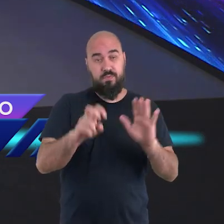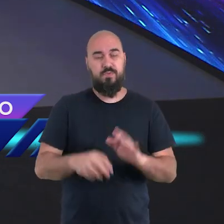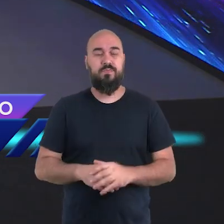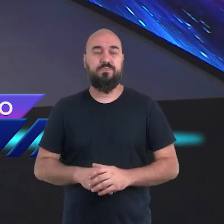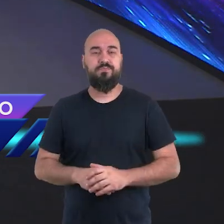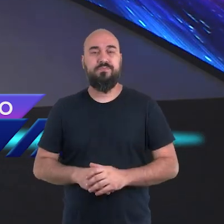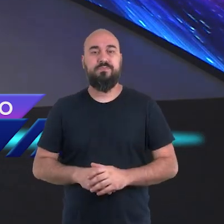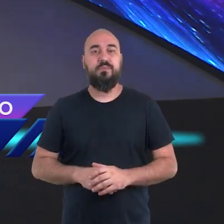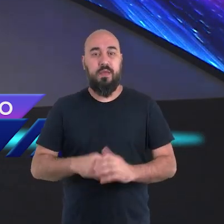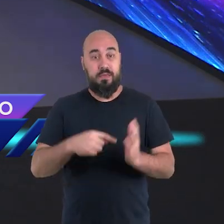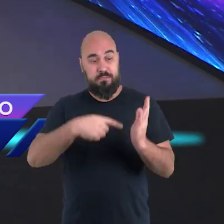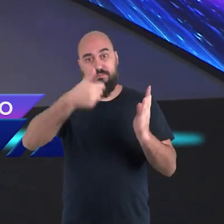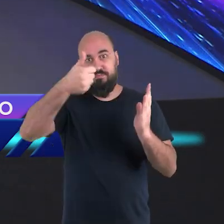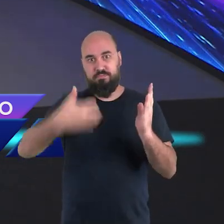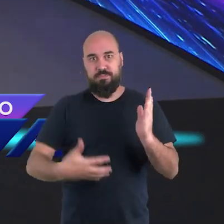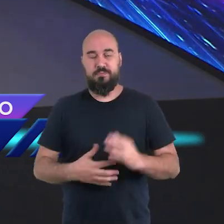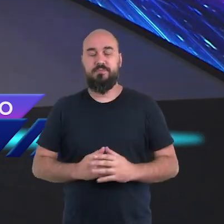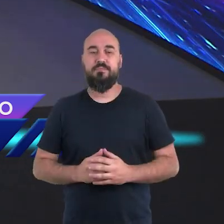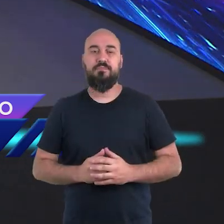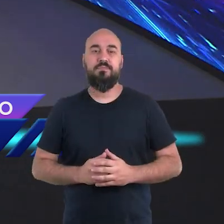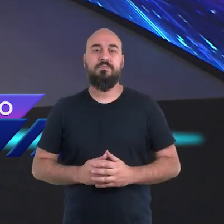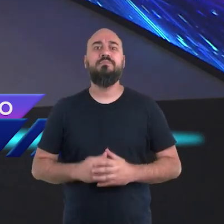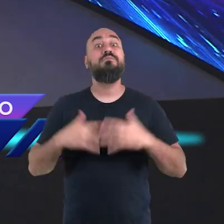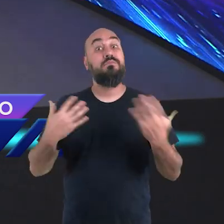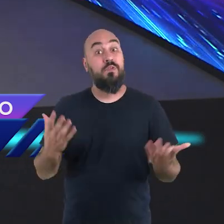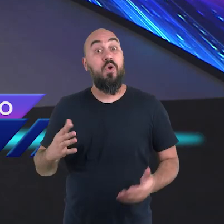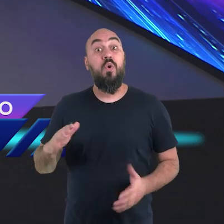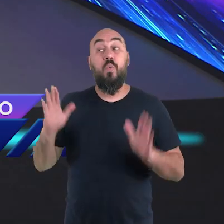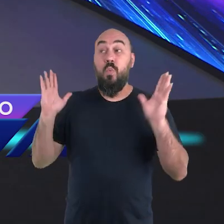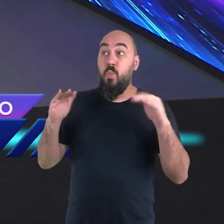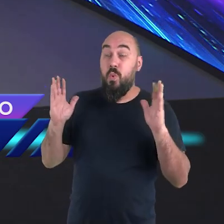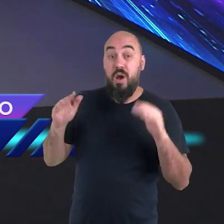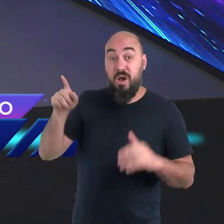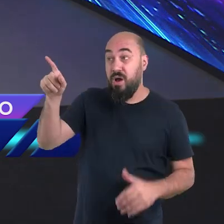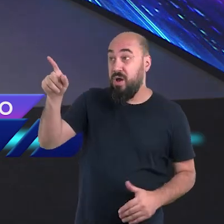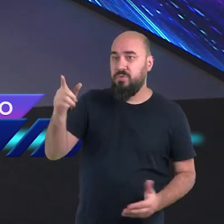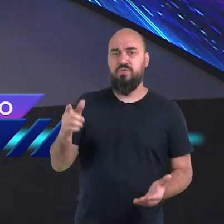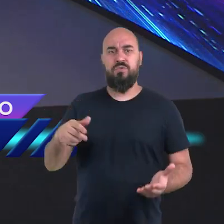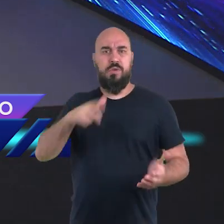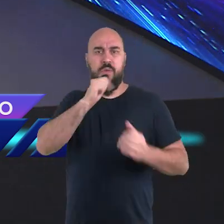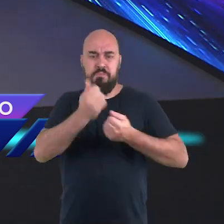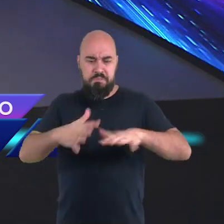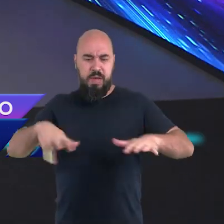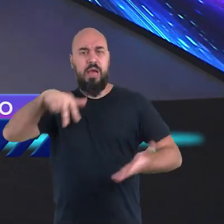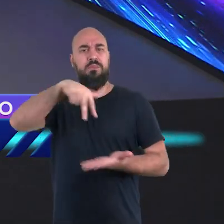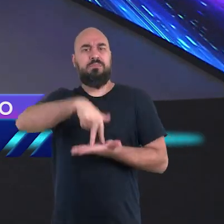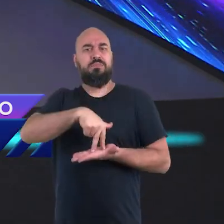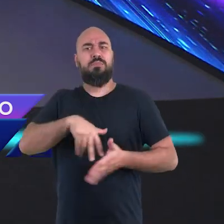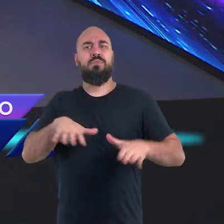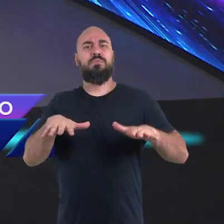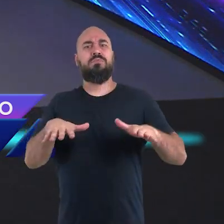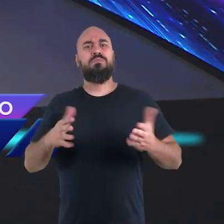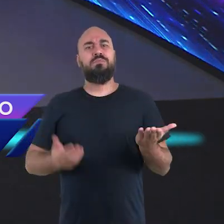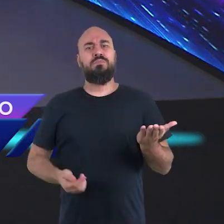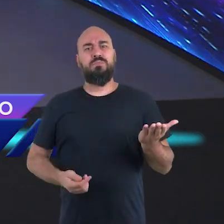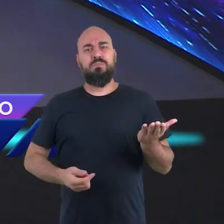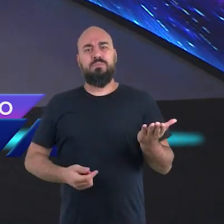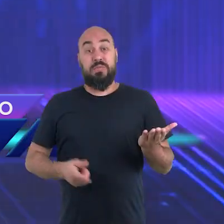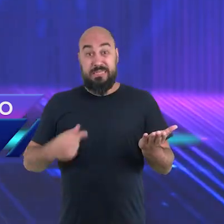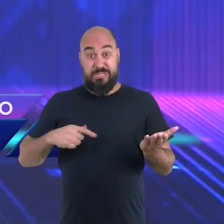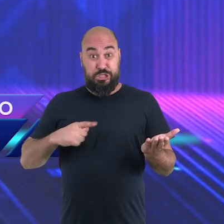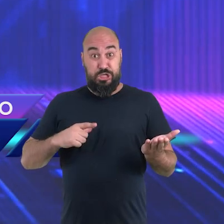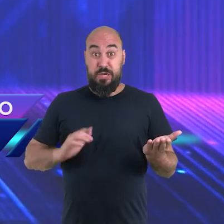5, diz assim a Bíblia: Então, o anjo que vi em pé sobre o mar e sobre a terra,